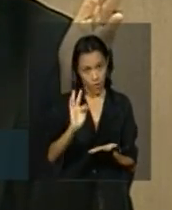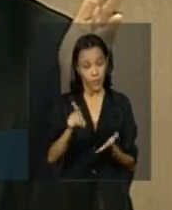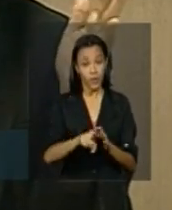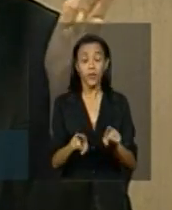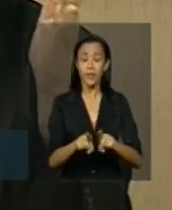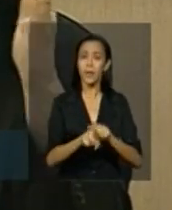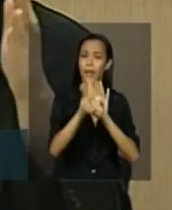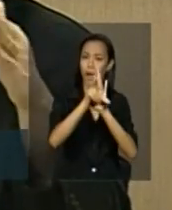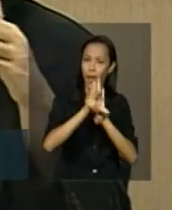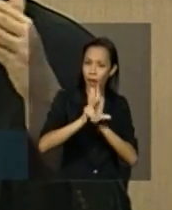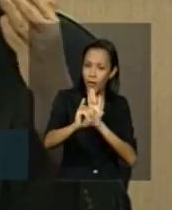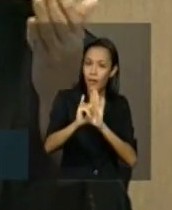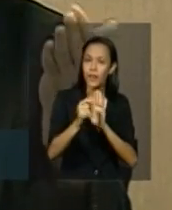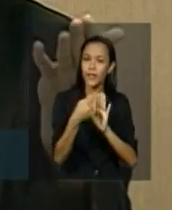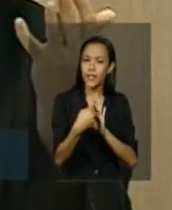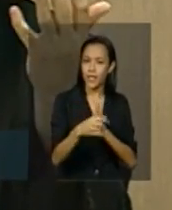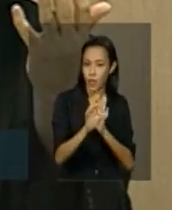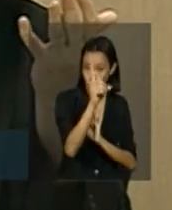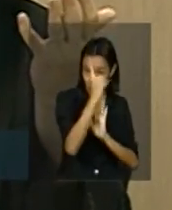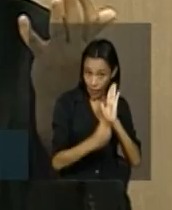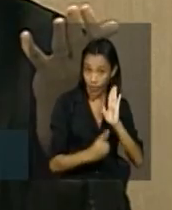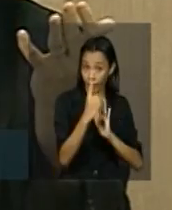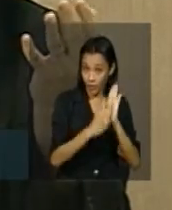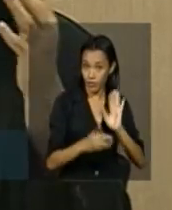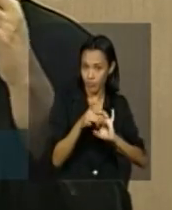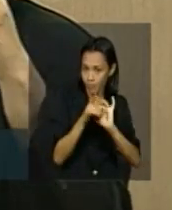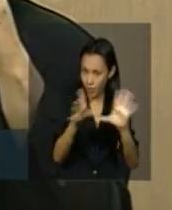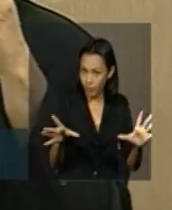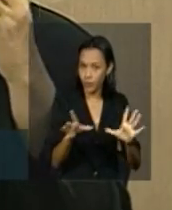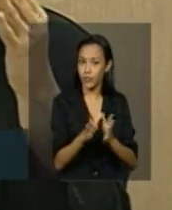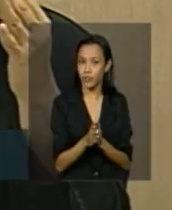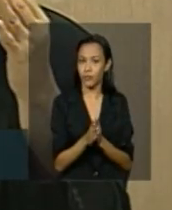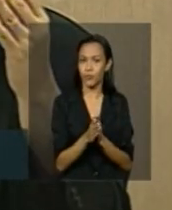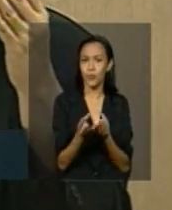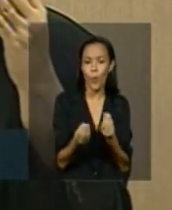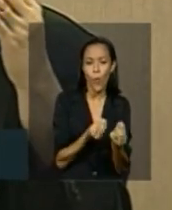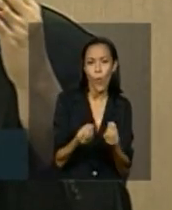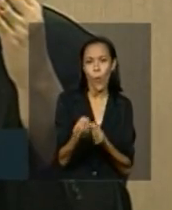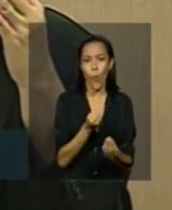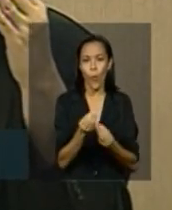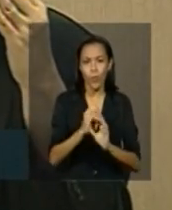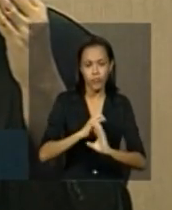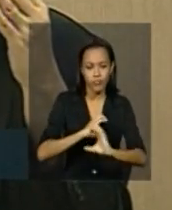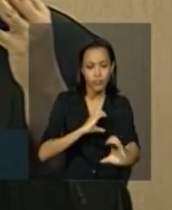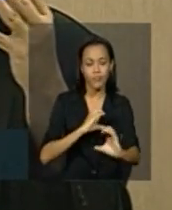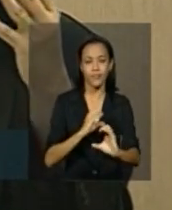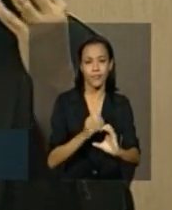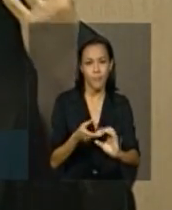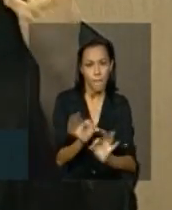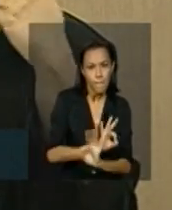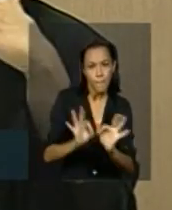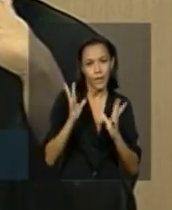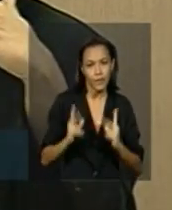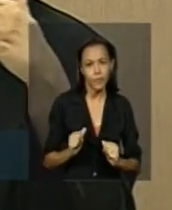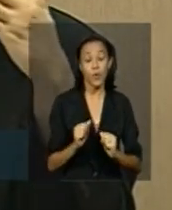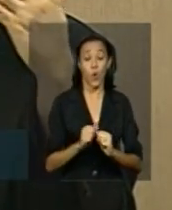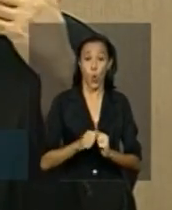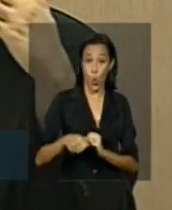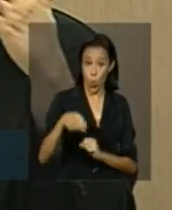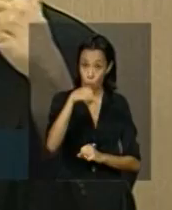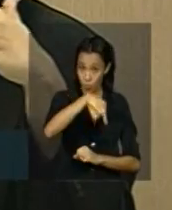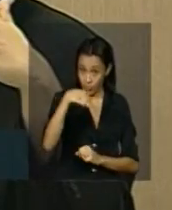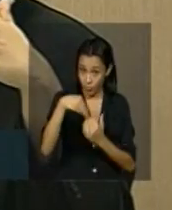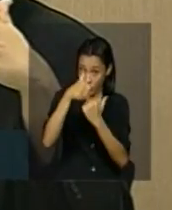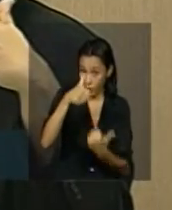de saneamento o o Decreto que regulamentou a lei Nacional de saneamento estabelece a mesma coisa só coloca para 2014 o o Ministério do meio ambiente em